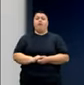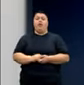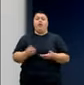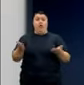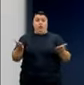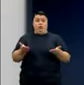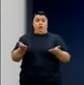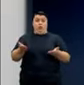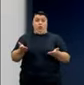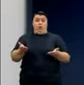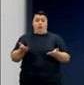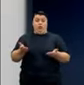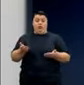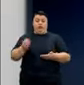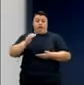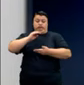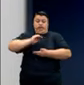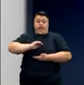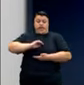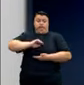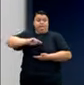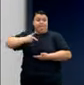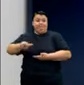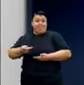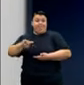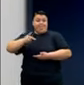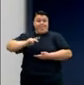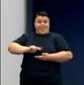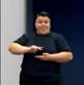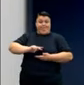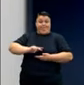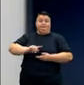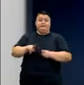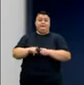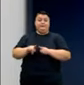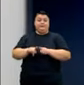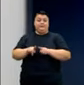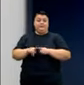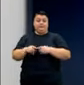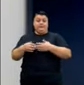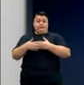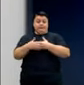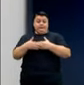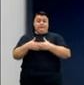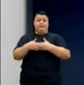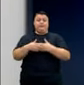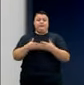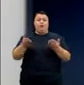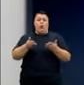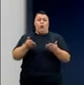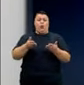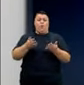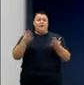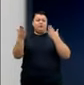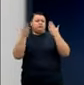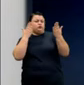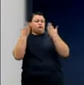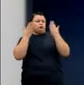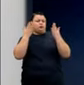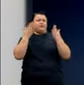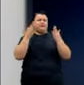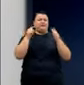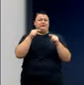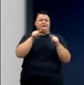Bom, transplante de órgãos e tecidos. Vamos falar um pouquinho sobre transplante e também algumas dúvidas que surgem sobre esse